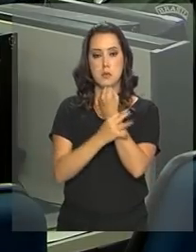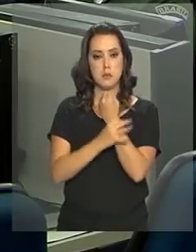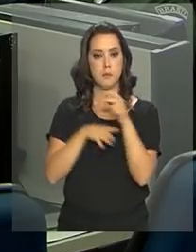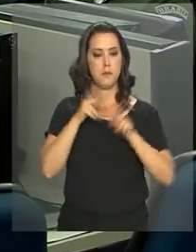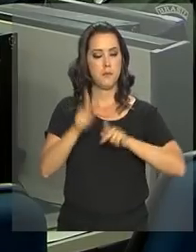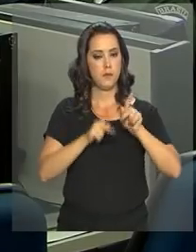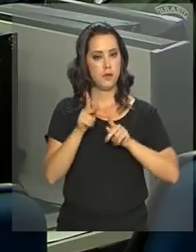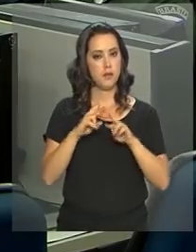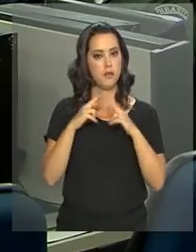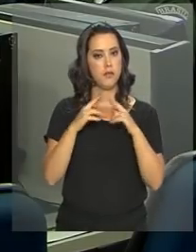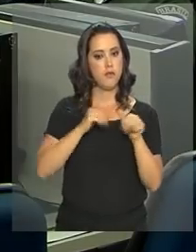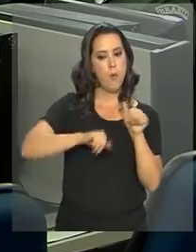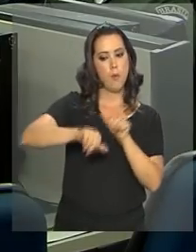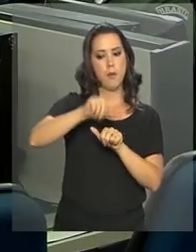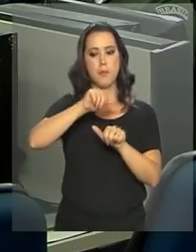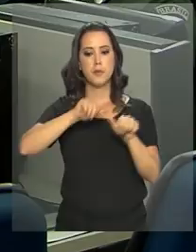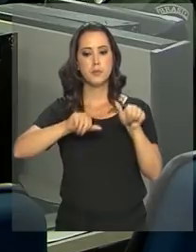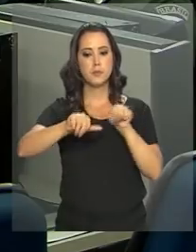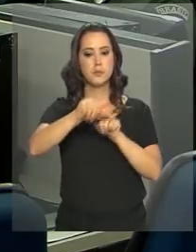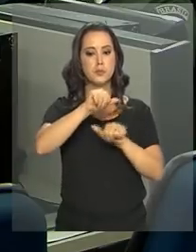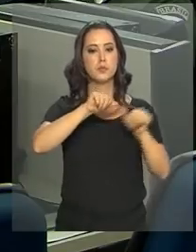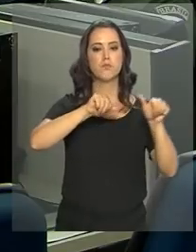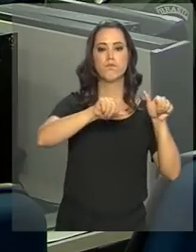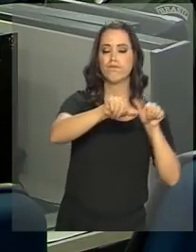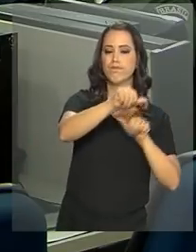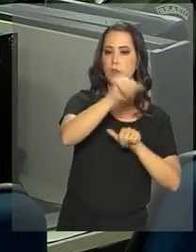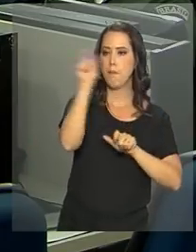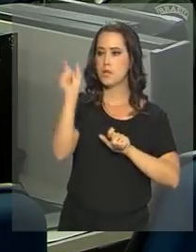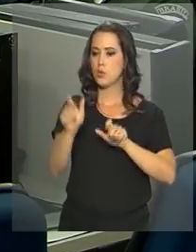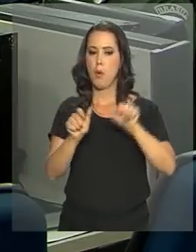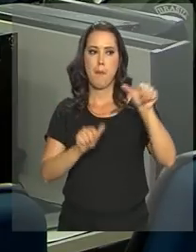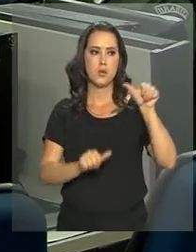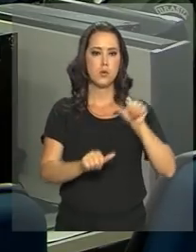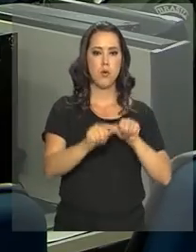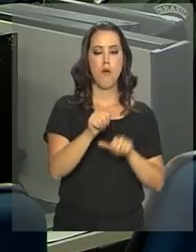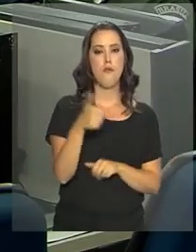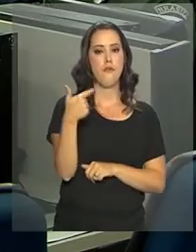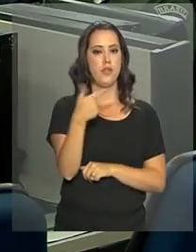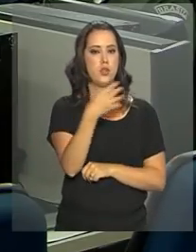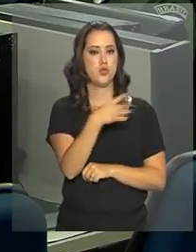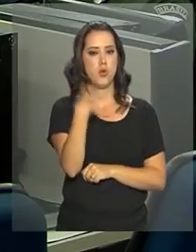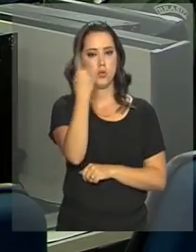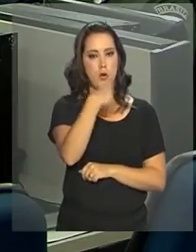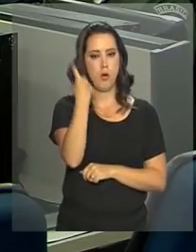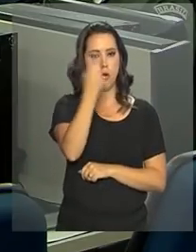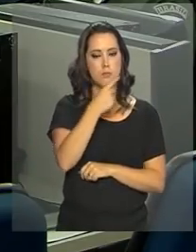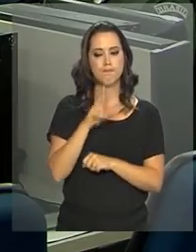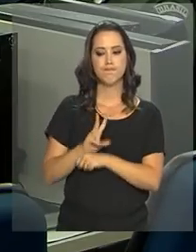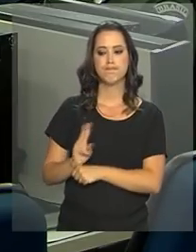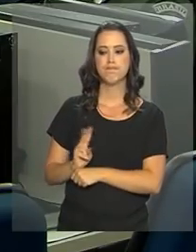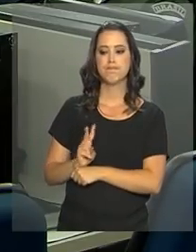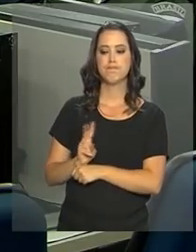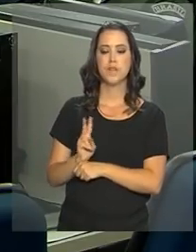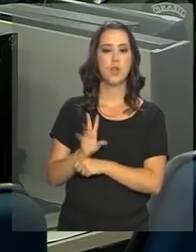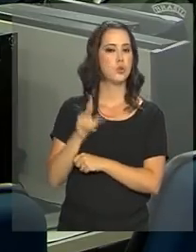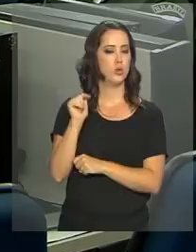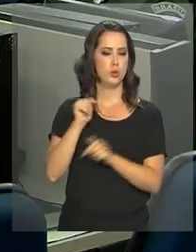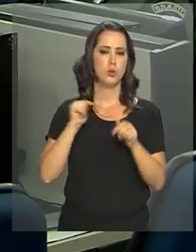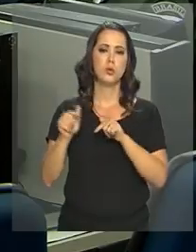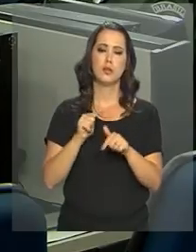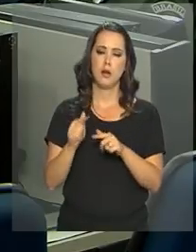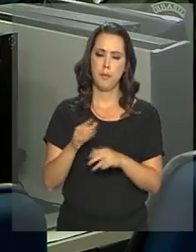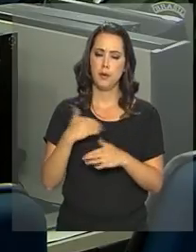Pública vão se revezar aqui 24 horas por dia para monitorar o trabalho das Forças Armadas em todo o